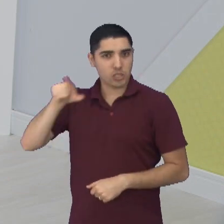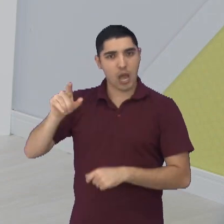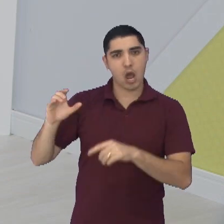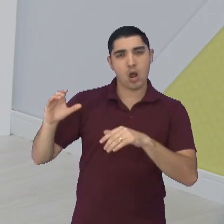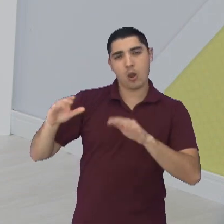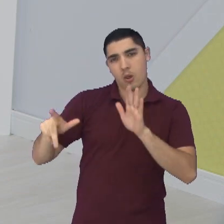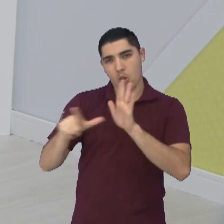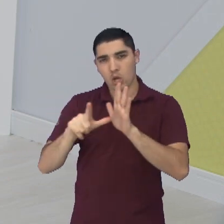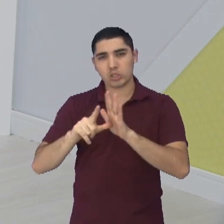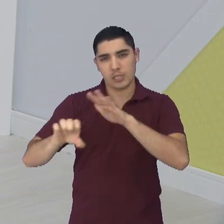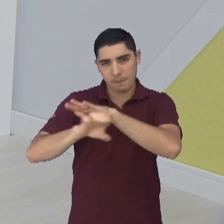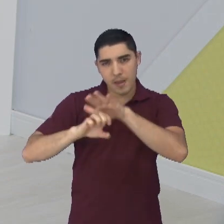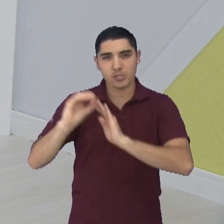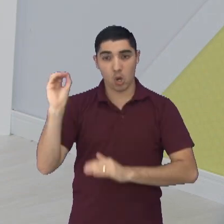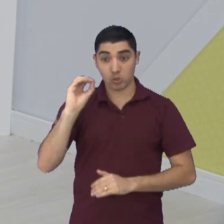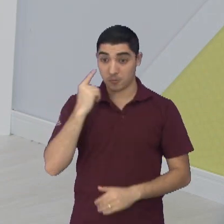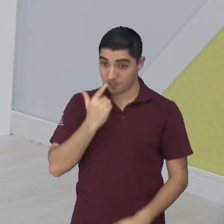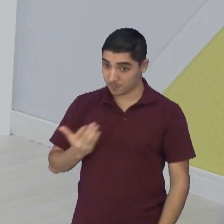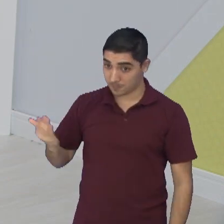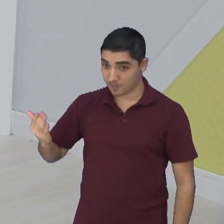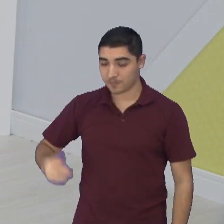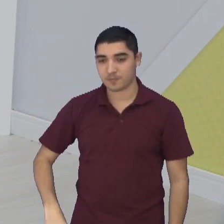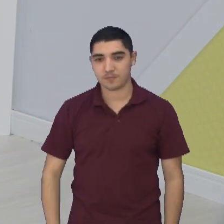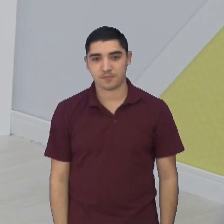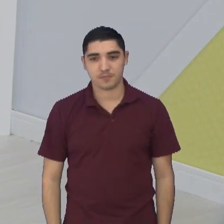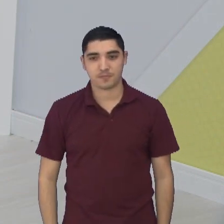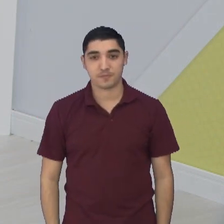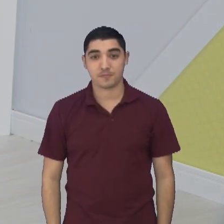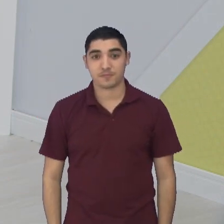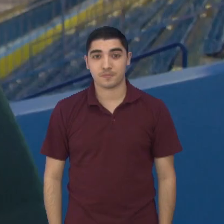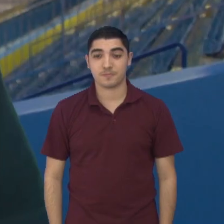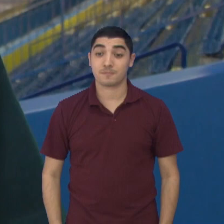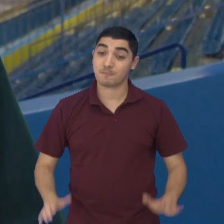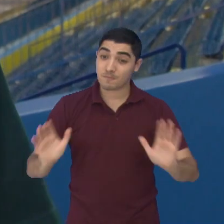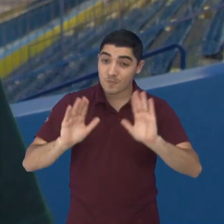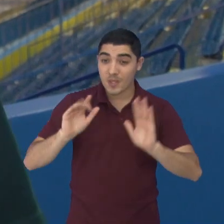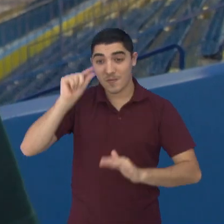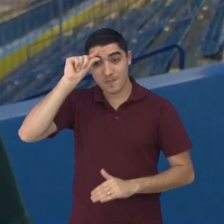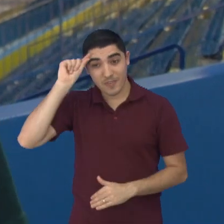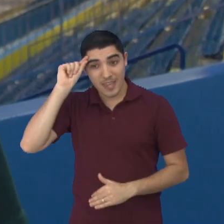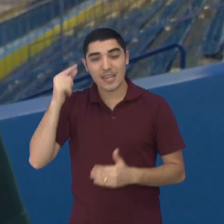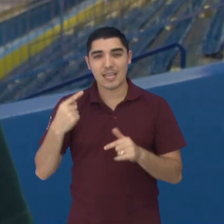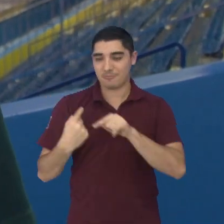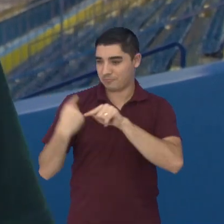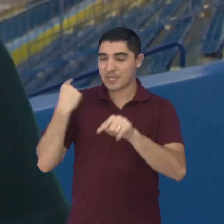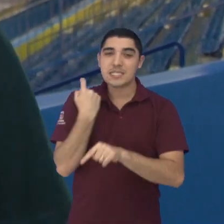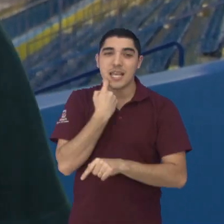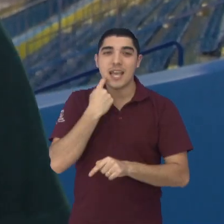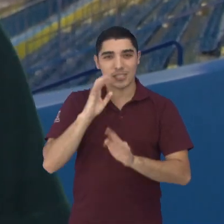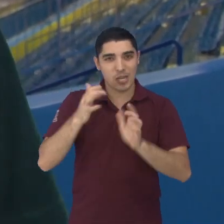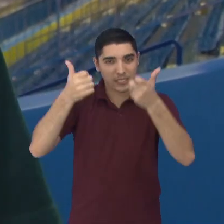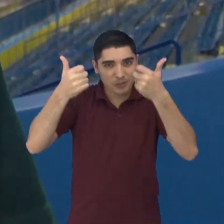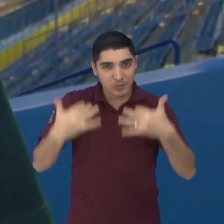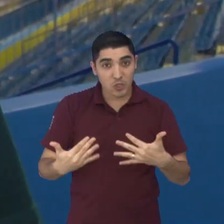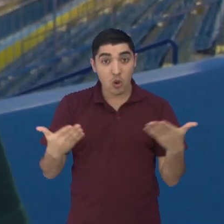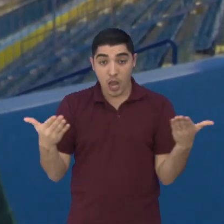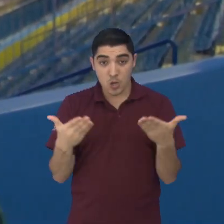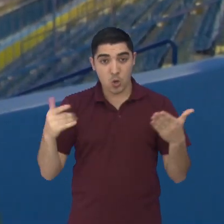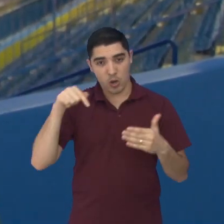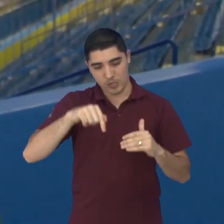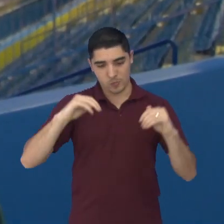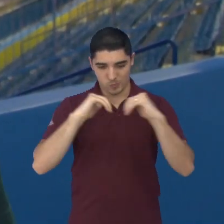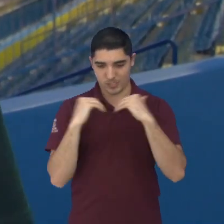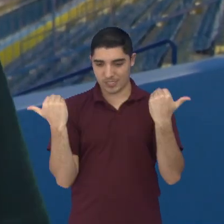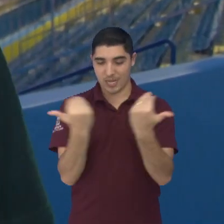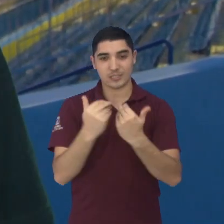estádio Martins Pereira. Solta, Matheus! Muito bem, Vieira Júnior, como a gente falou no programa de sexta-feira, né? Agora a concessão do estádio